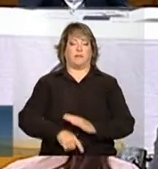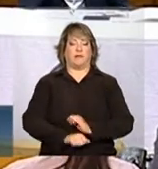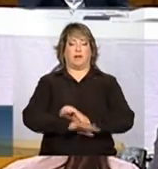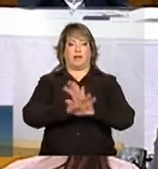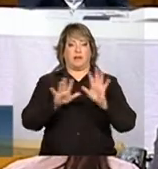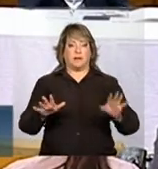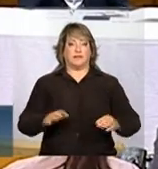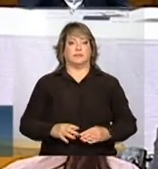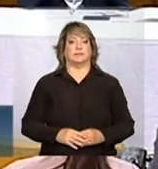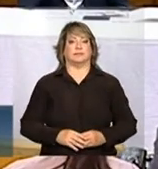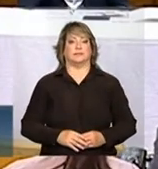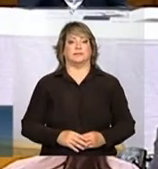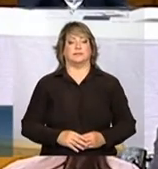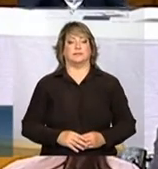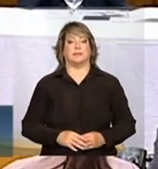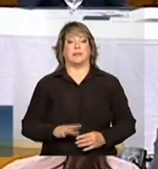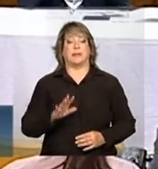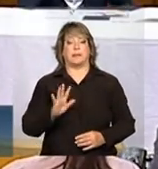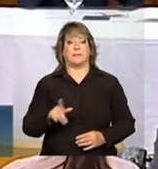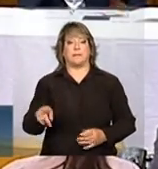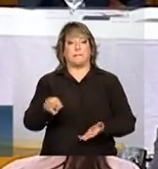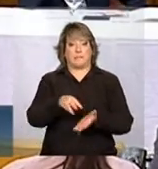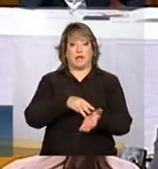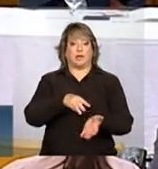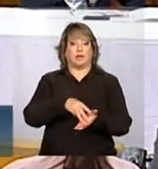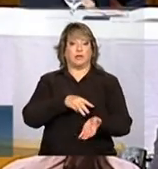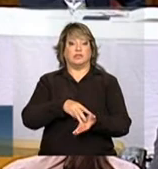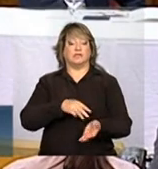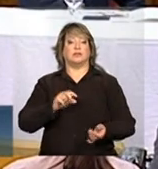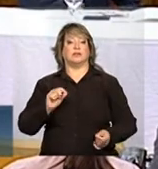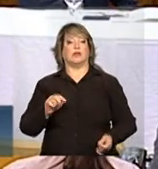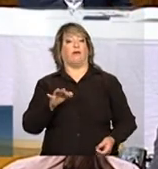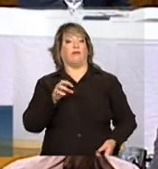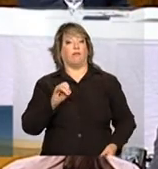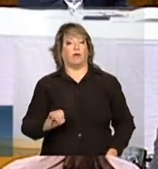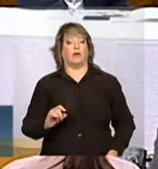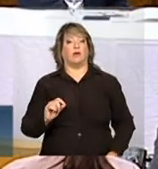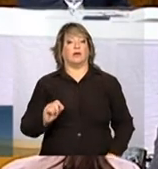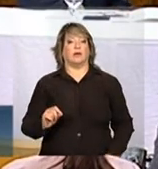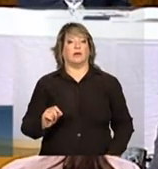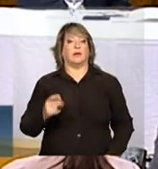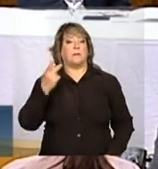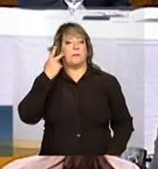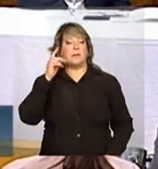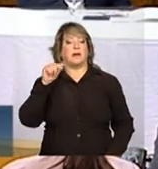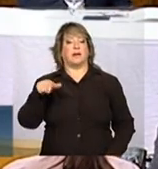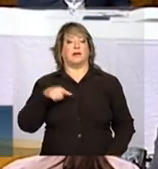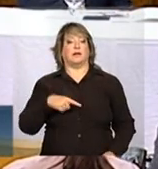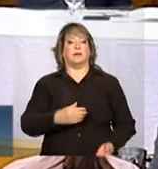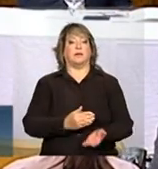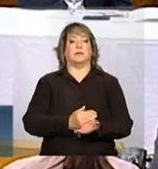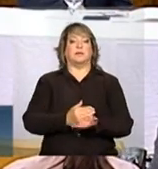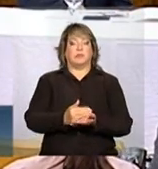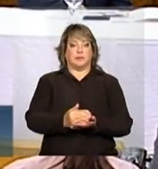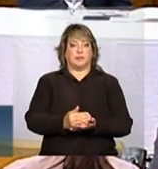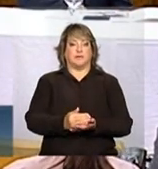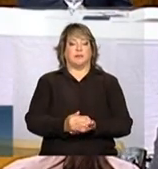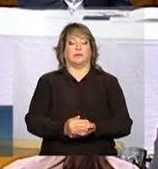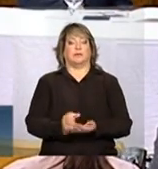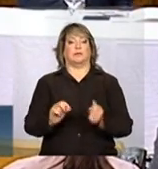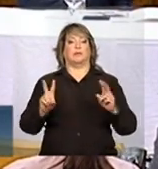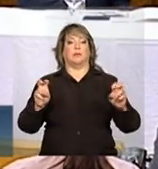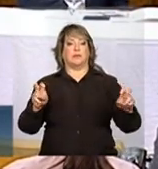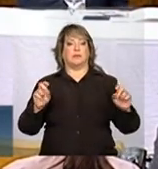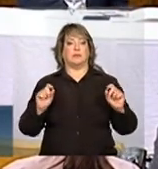com mais precisão, mas a metodologia foi justamente partir, né, dos